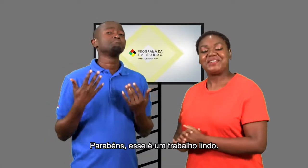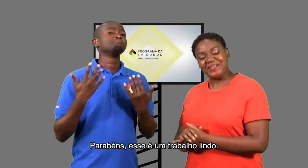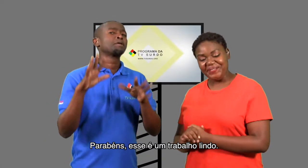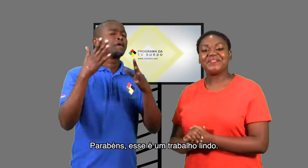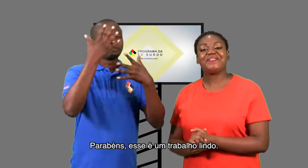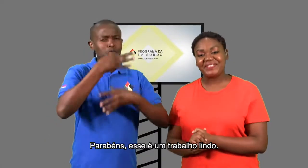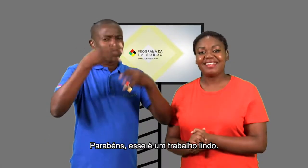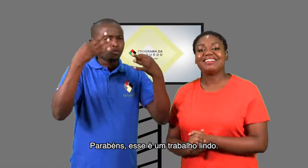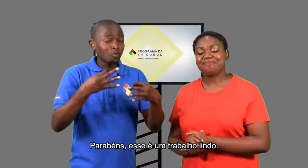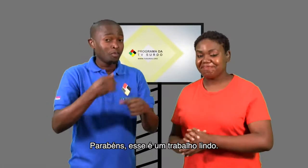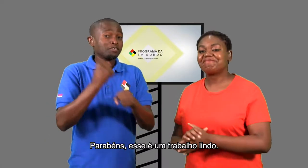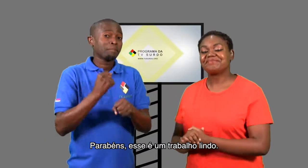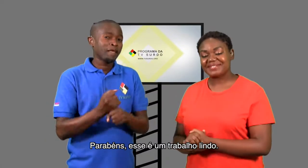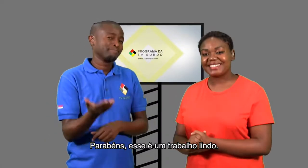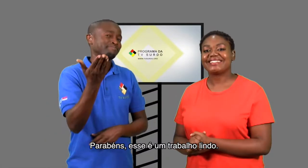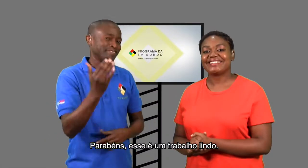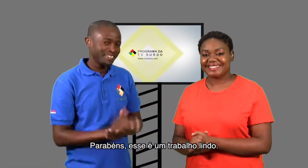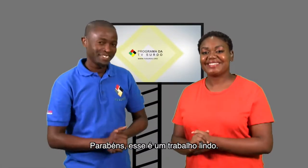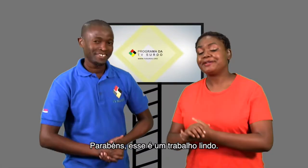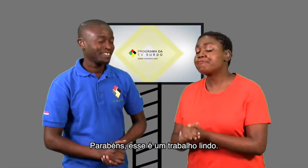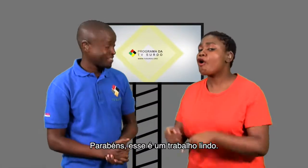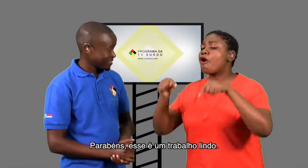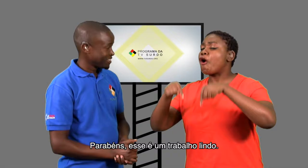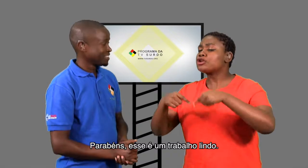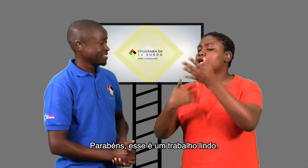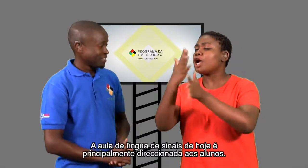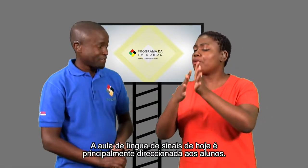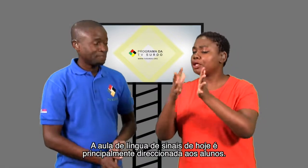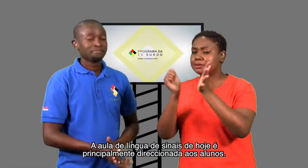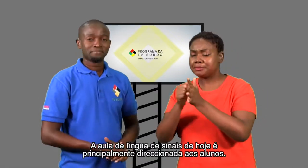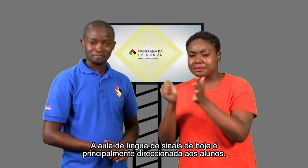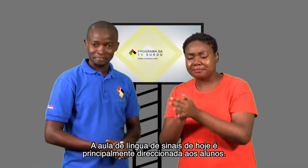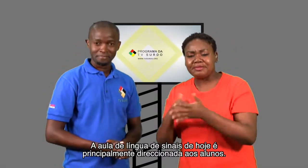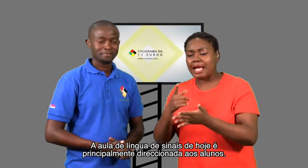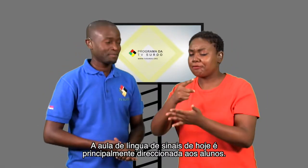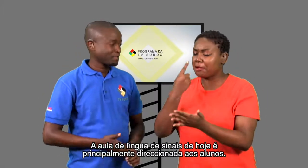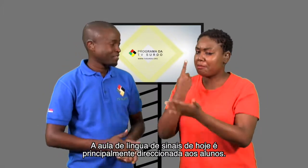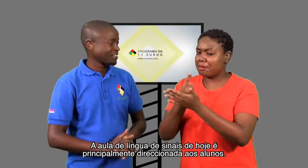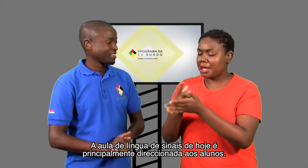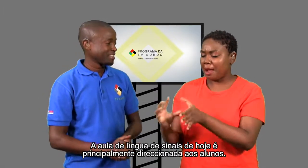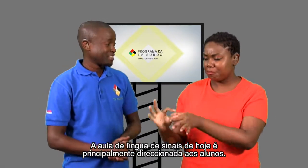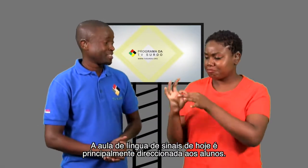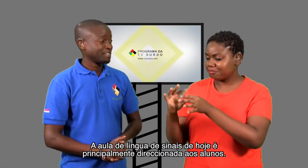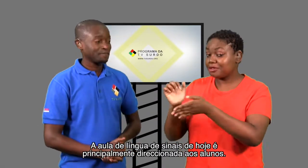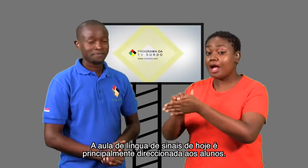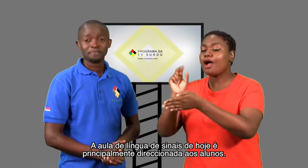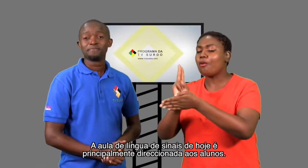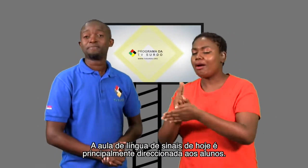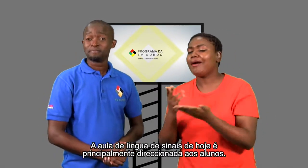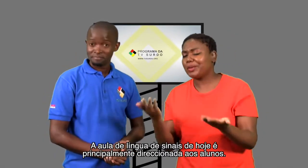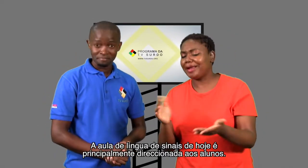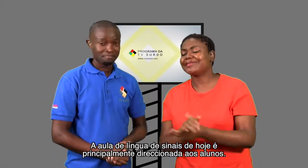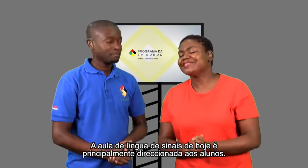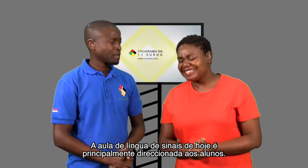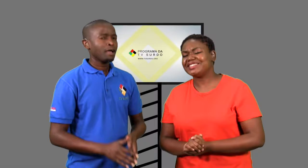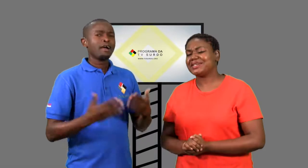Parabéns Esse é um trabalho lindo A aula de língua de sinais De hoje É principalmente Direcionada